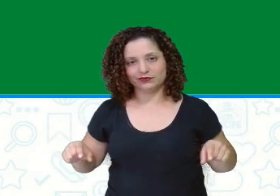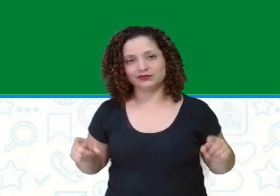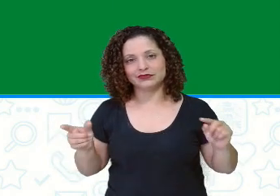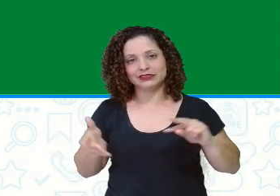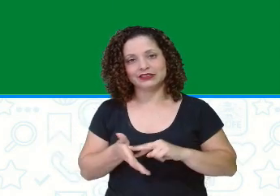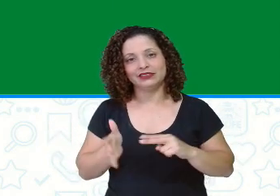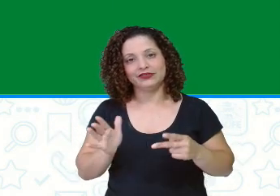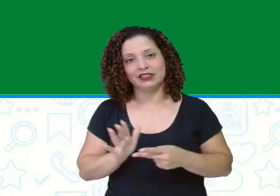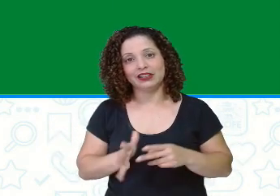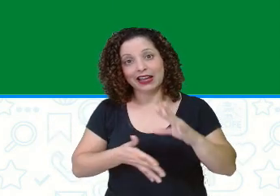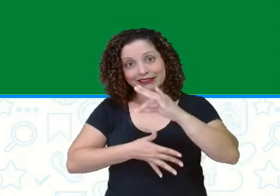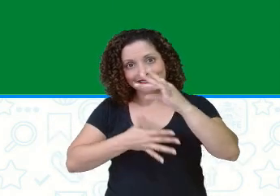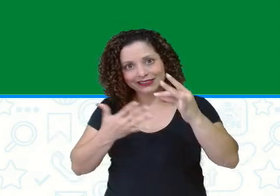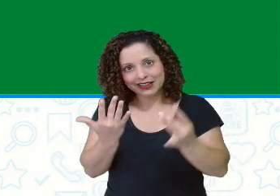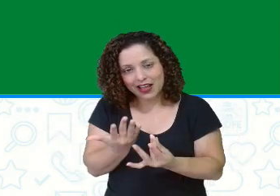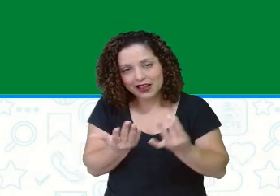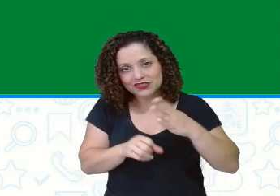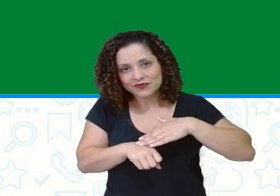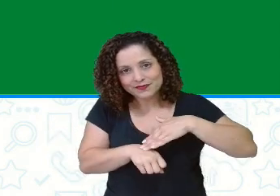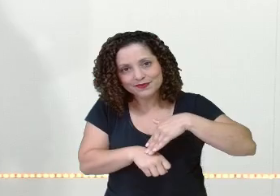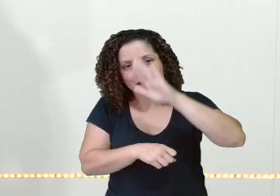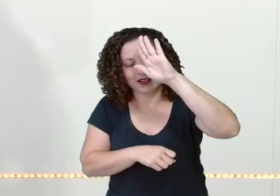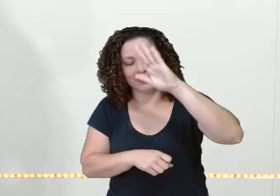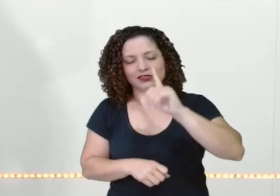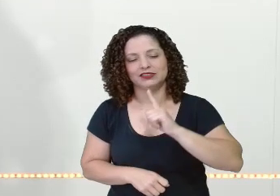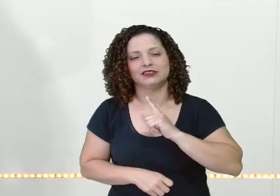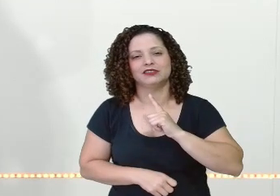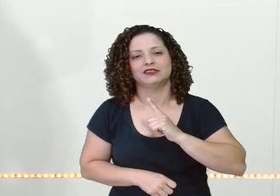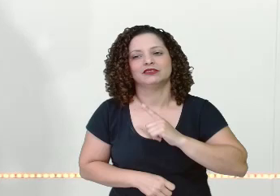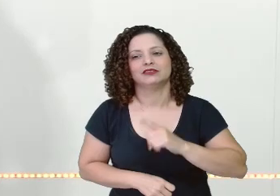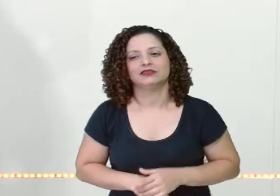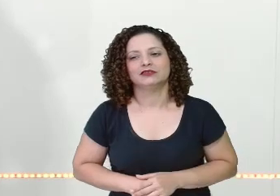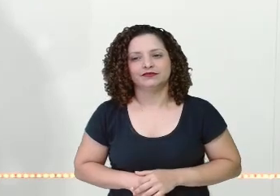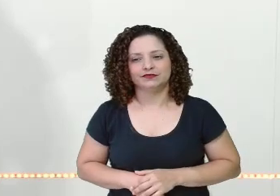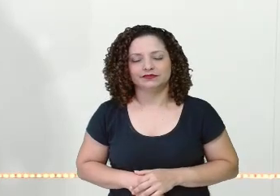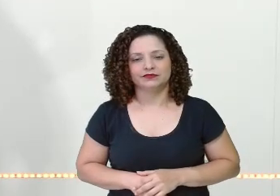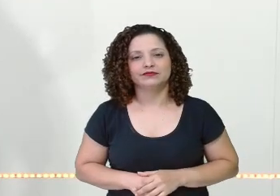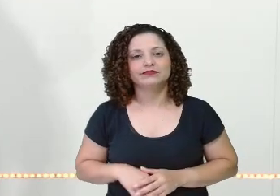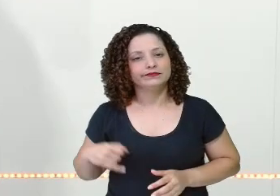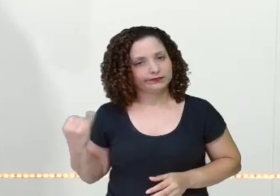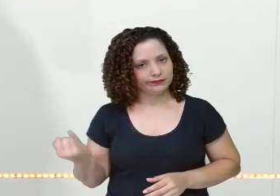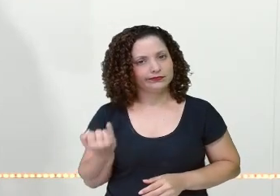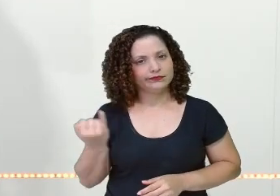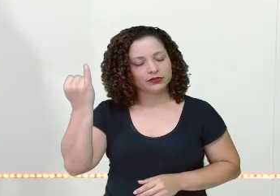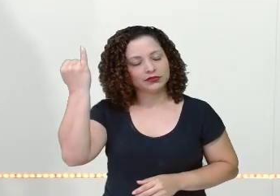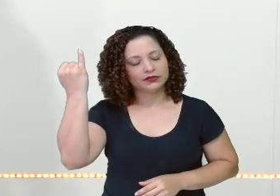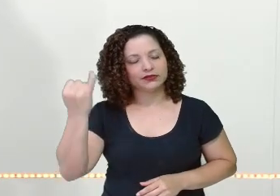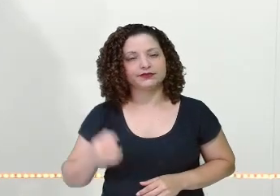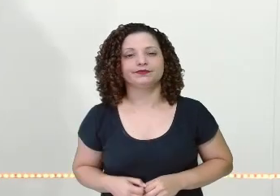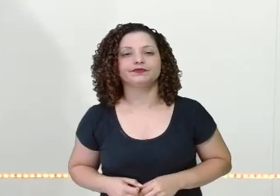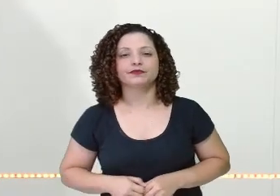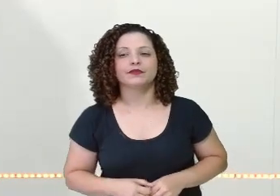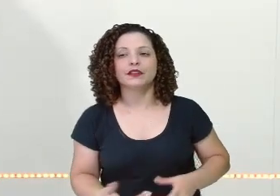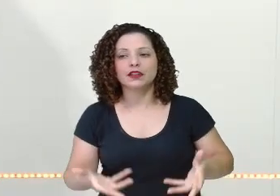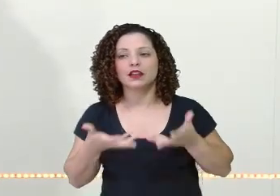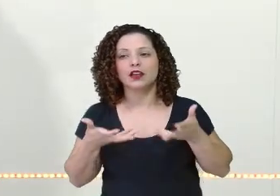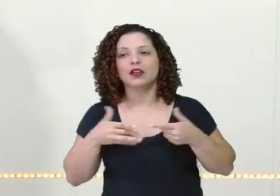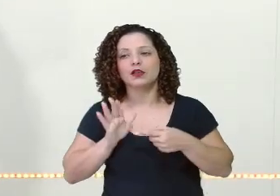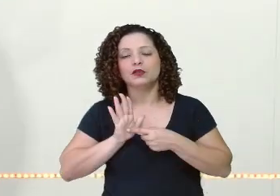de detalhamento, certo? Esse é um detalhe bem importante. Então, se eu quero, por exemplo,